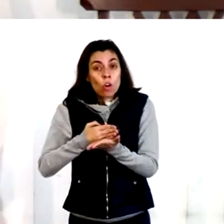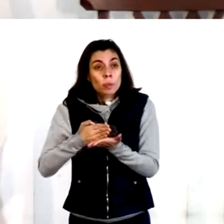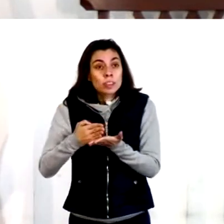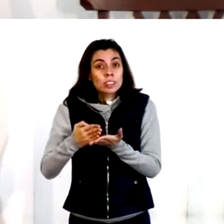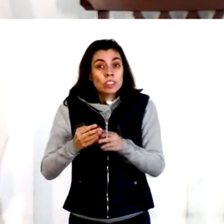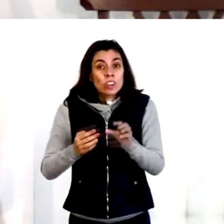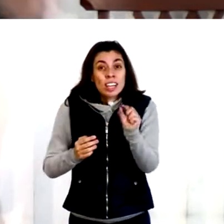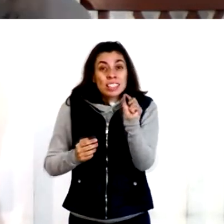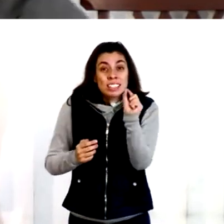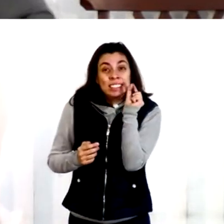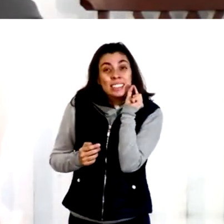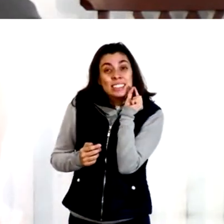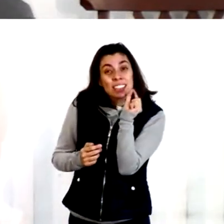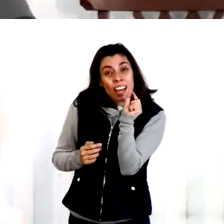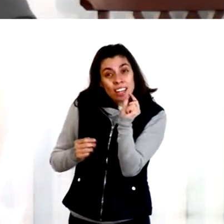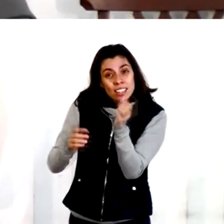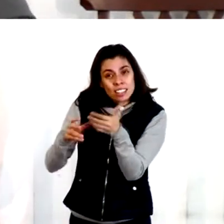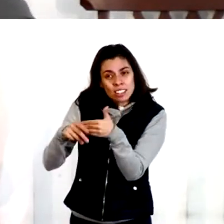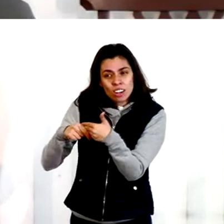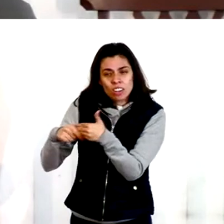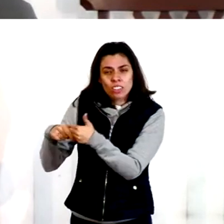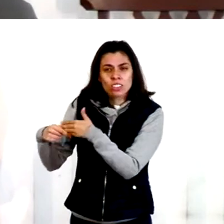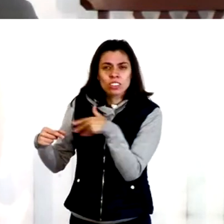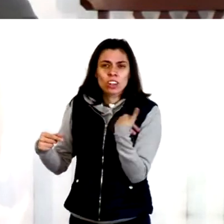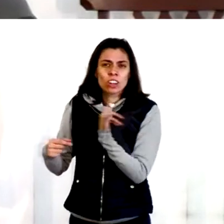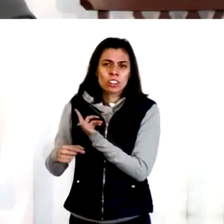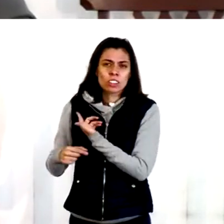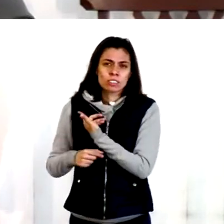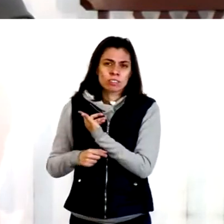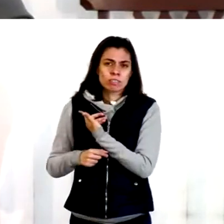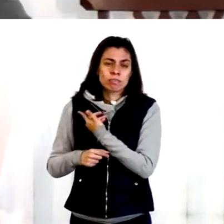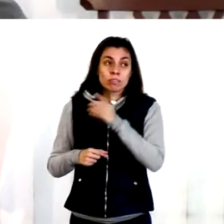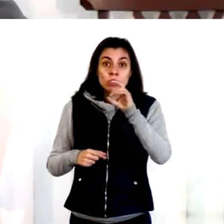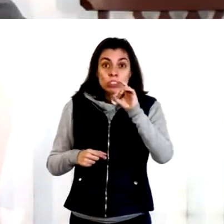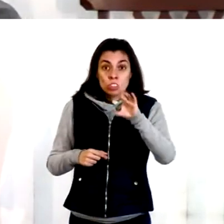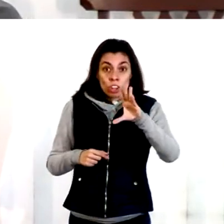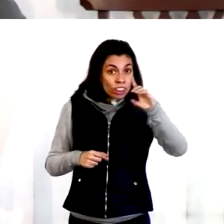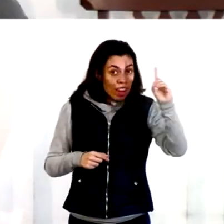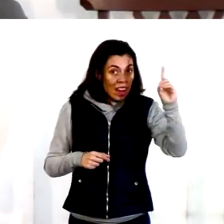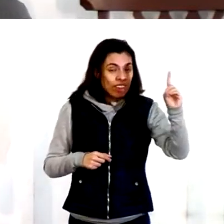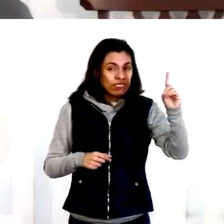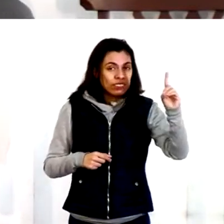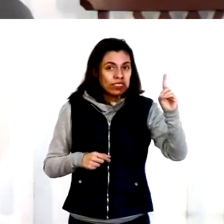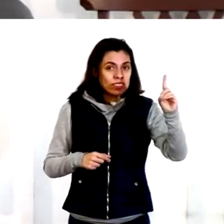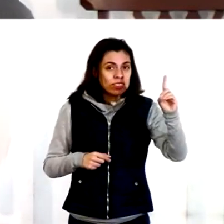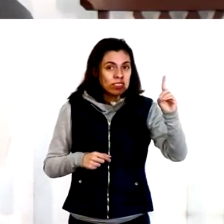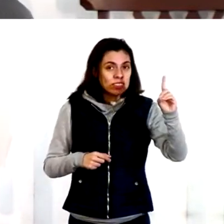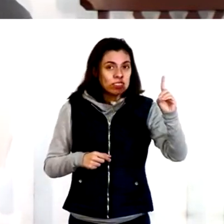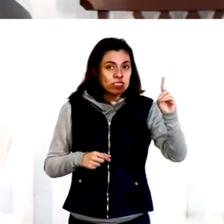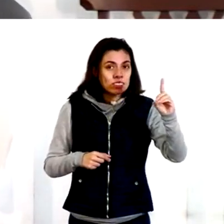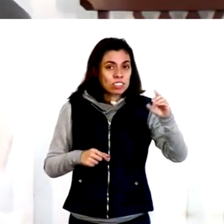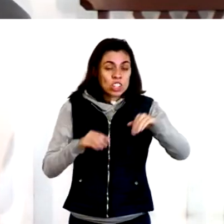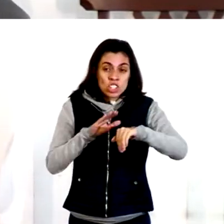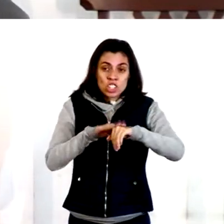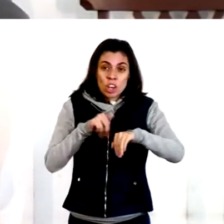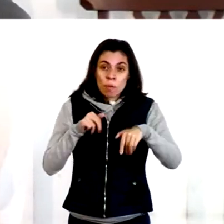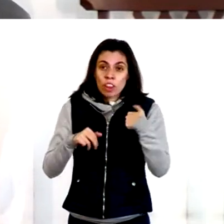deste ano, senão aquele que nos chama de filhos, meu filho, minha